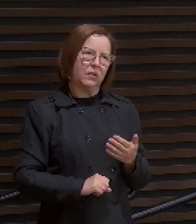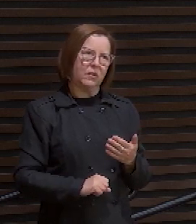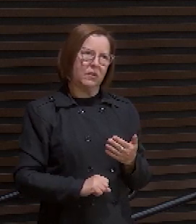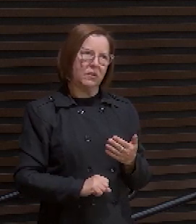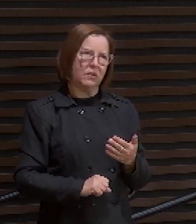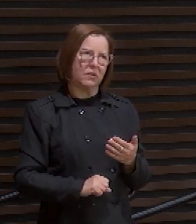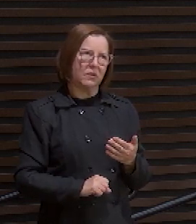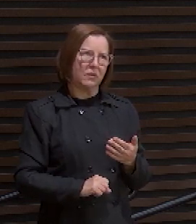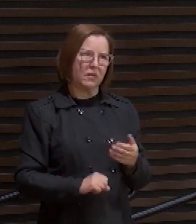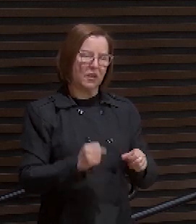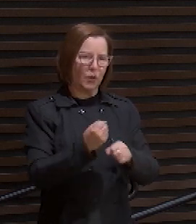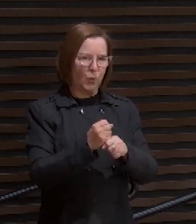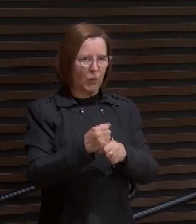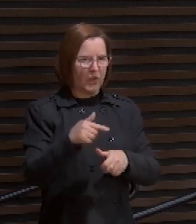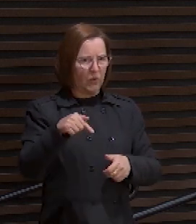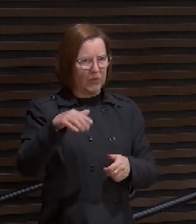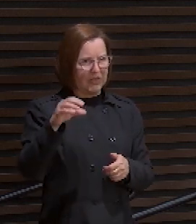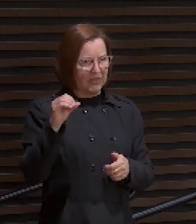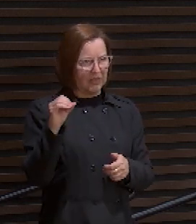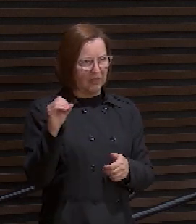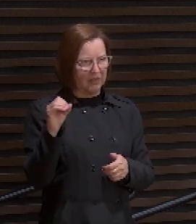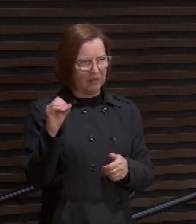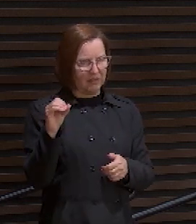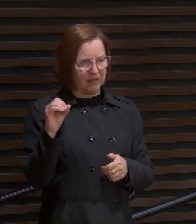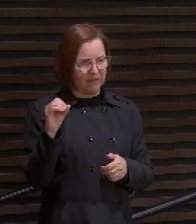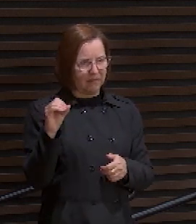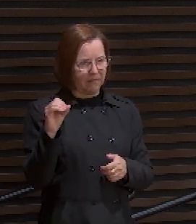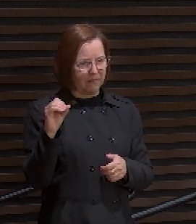ano 70,